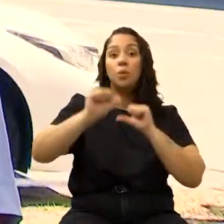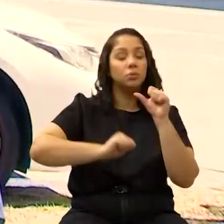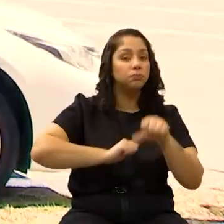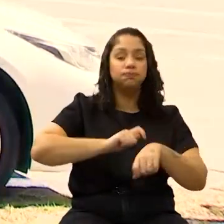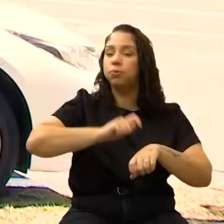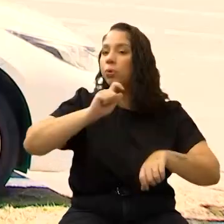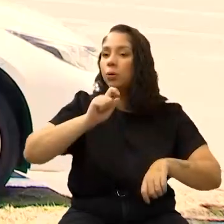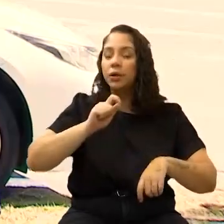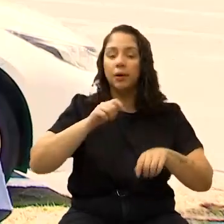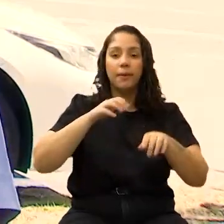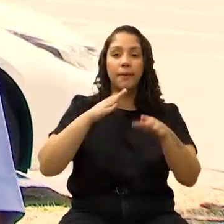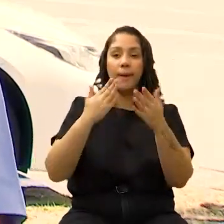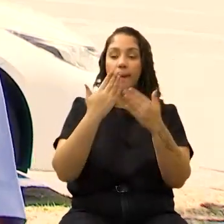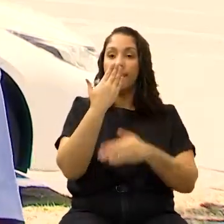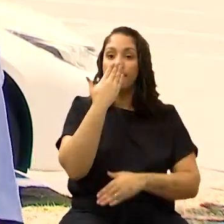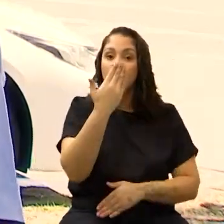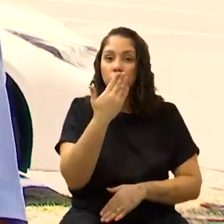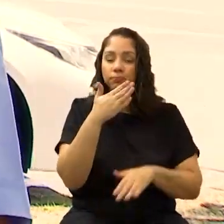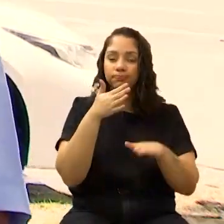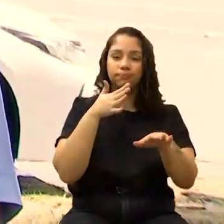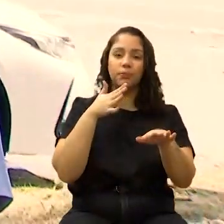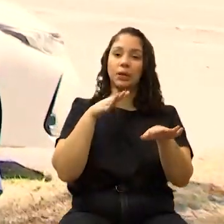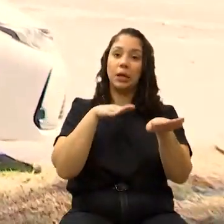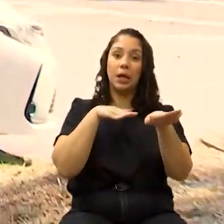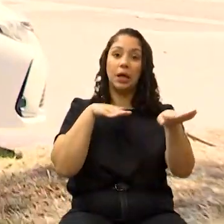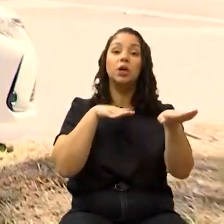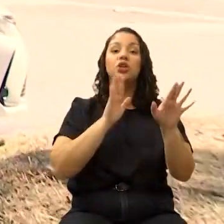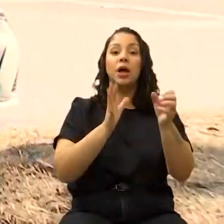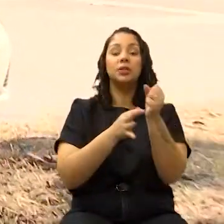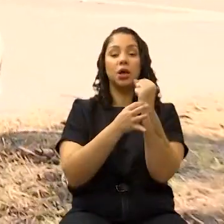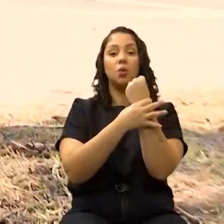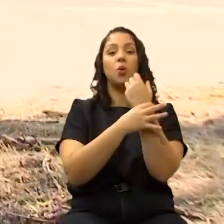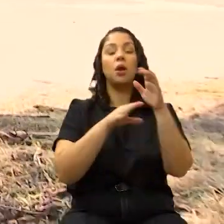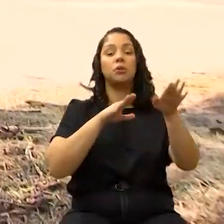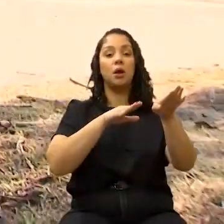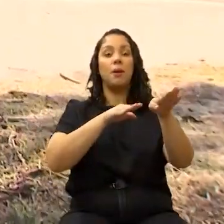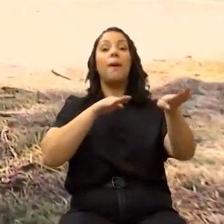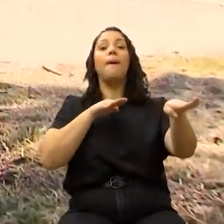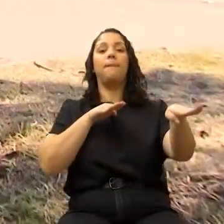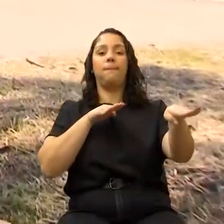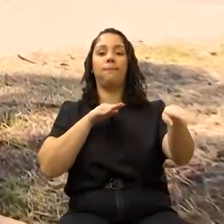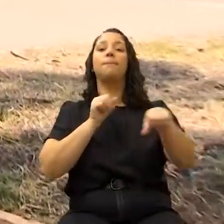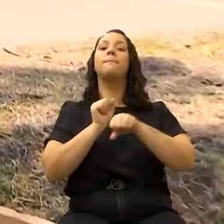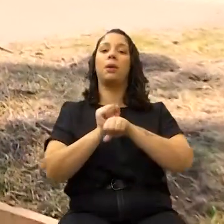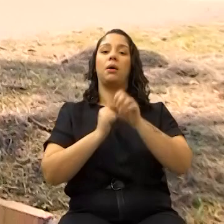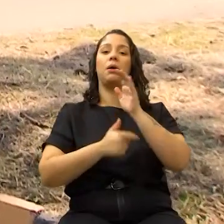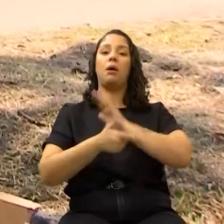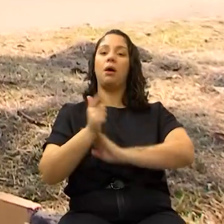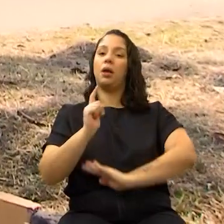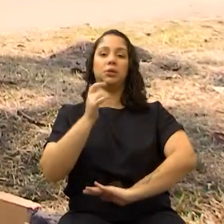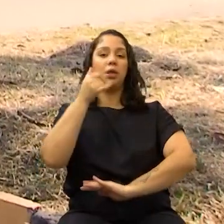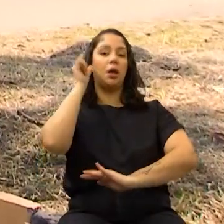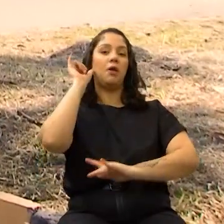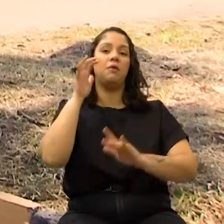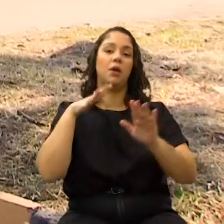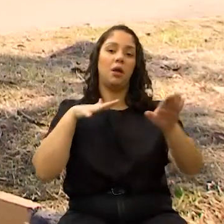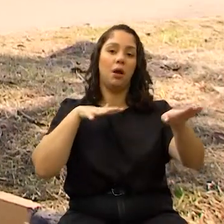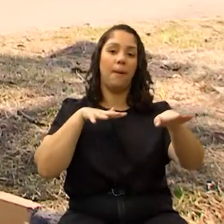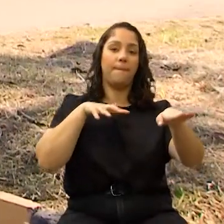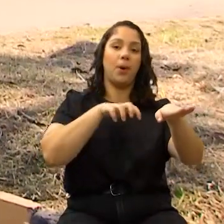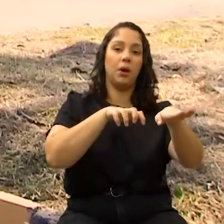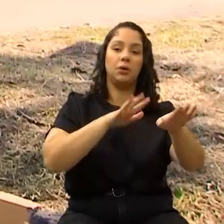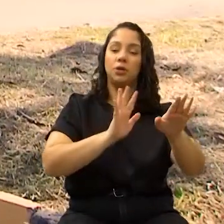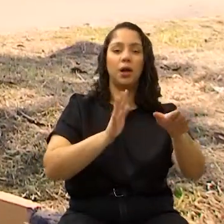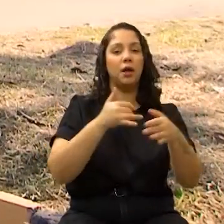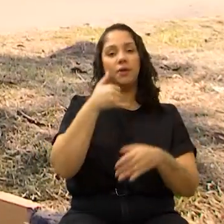qualquer momento. E se uma pessoa que está dirigindo com a distância de segurança, ela consegue ali, muitas vezes, se envolver no acidente que